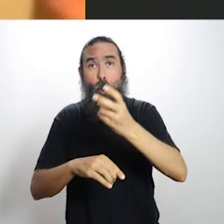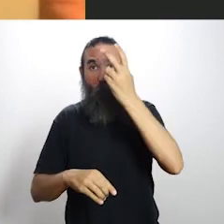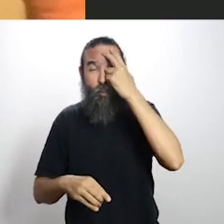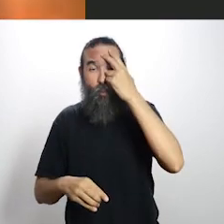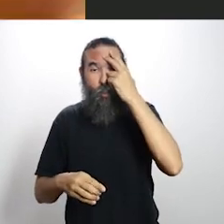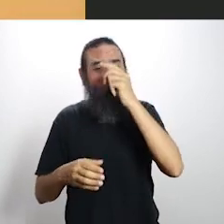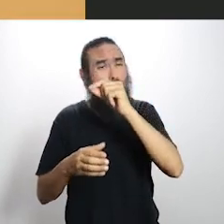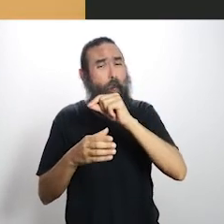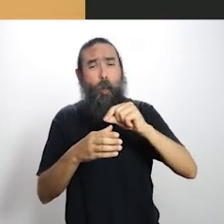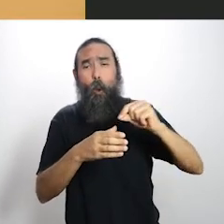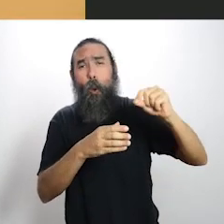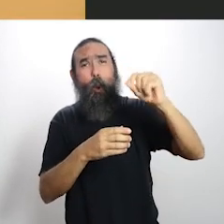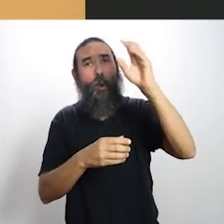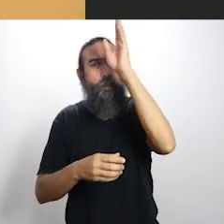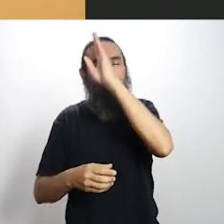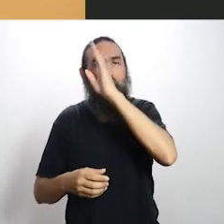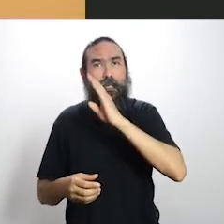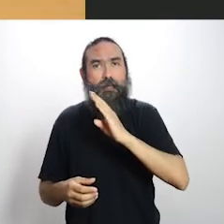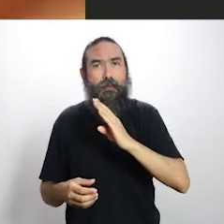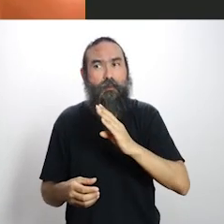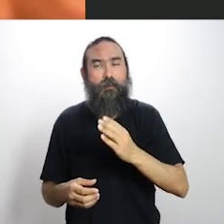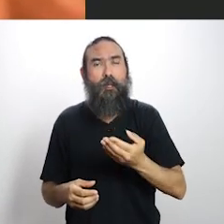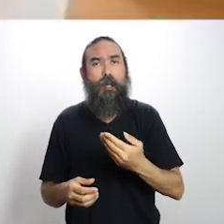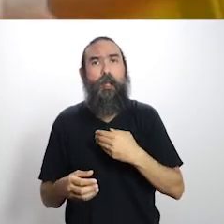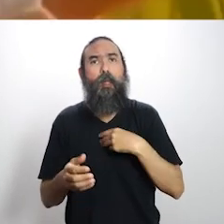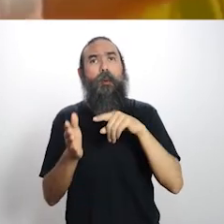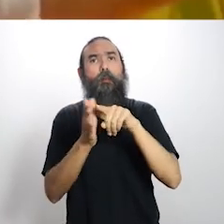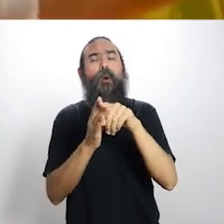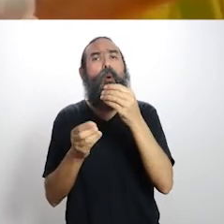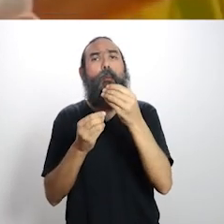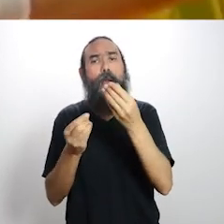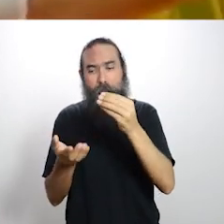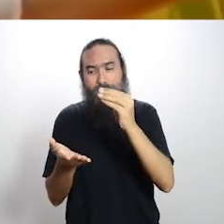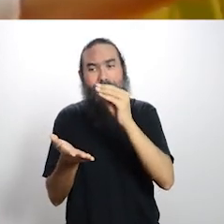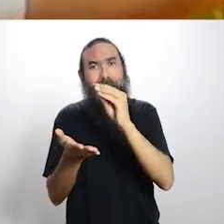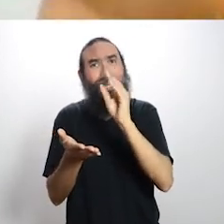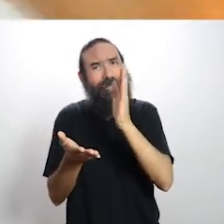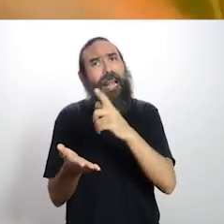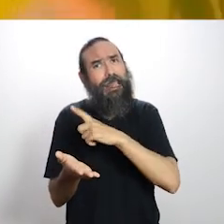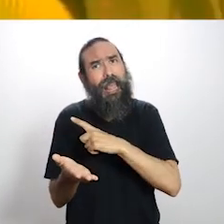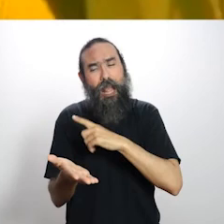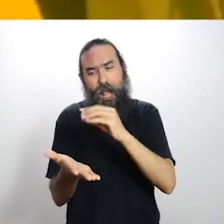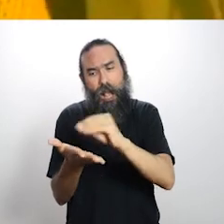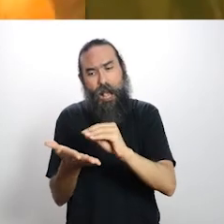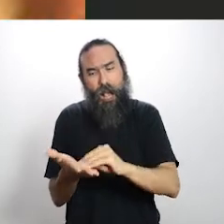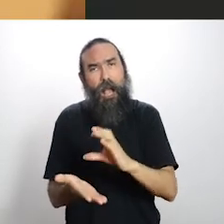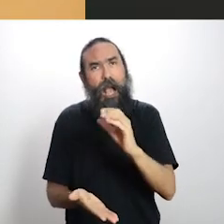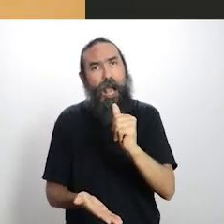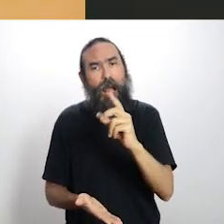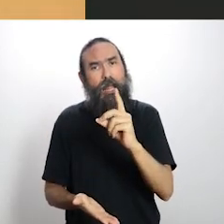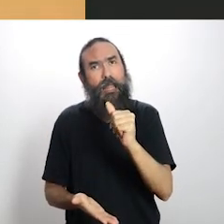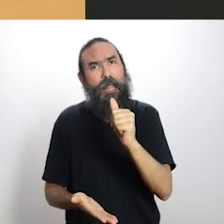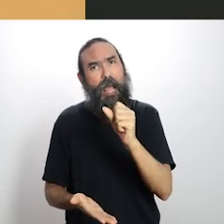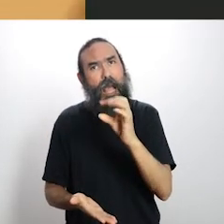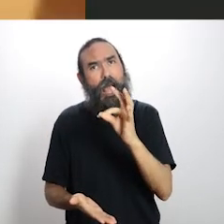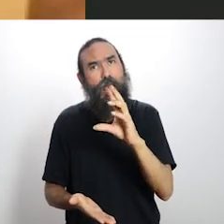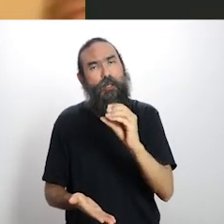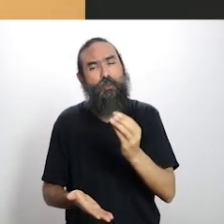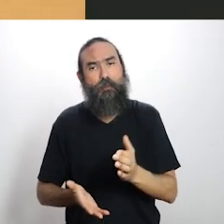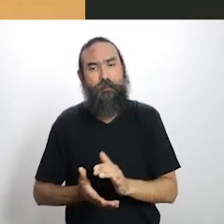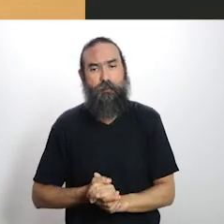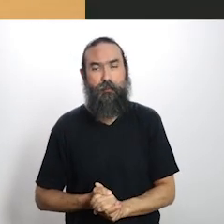todos os cadastros existentes de equipamento de organizações socioculturais de trabalhadores